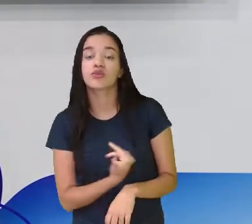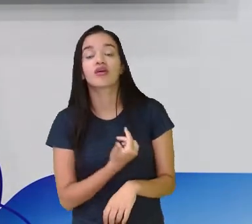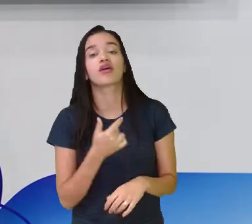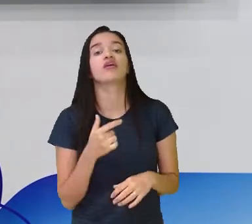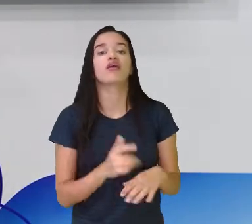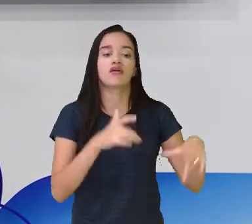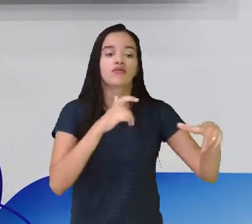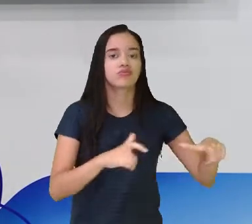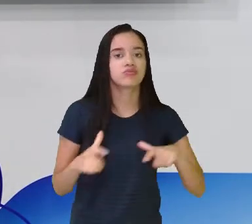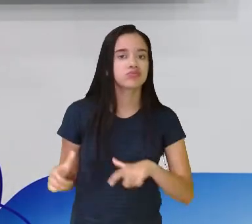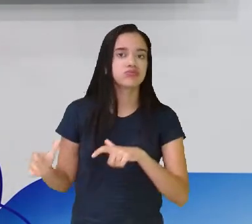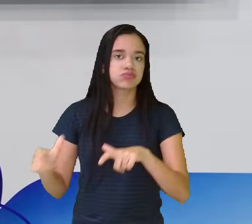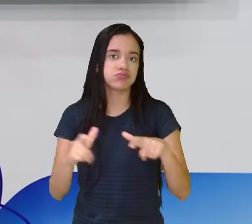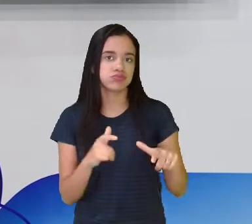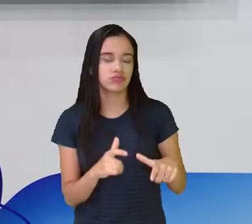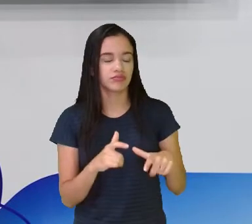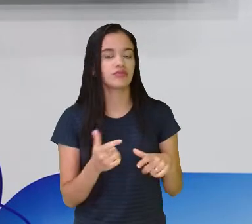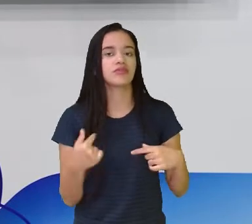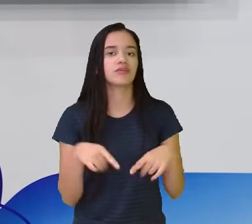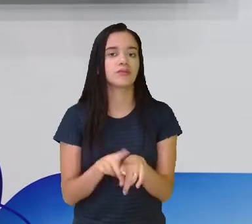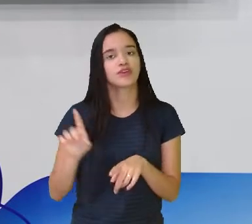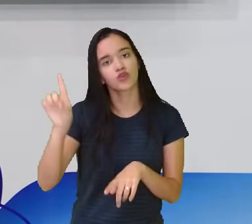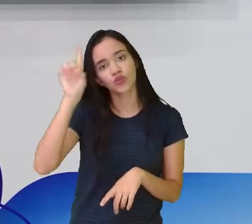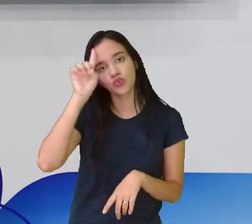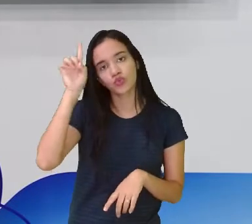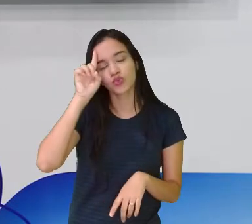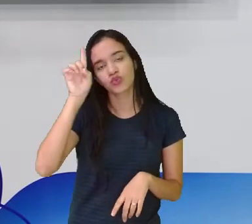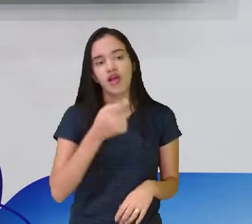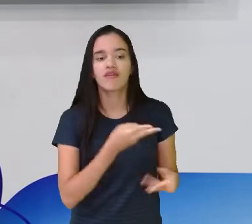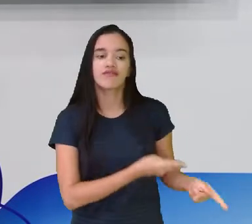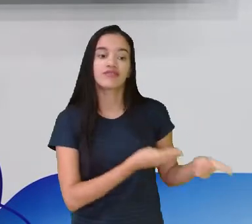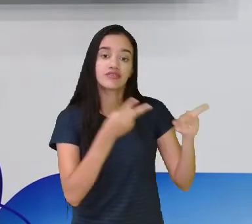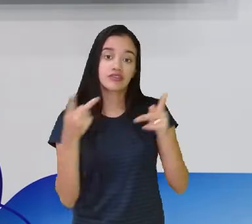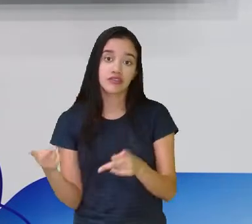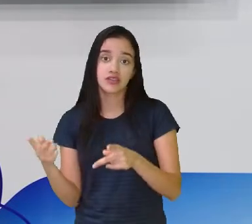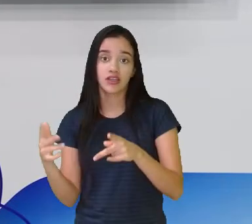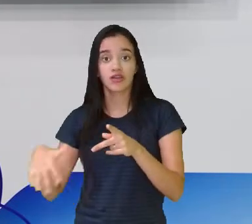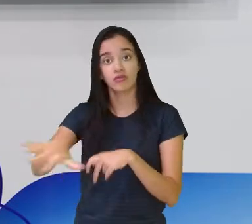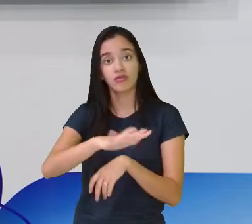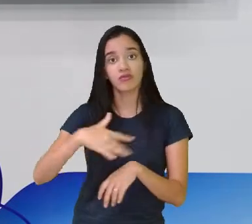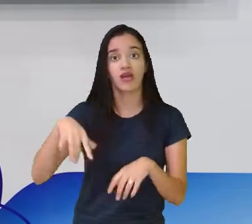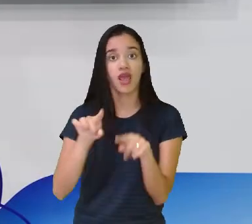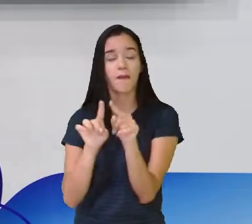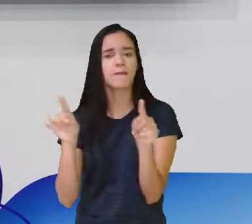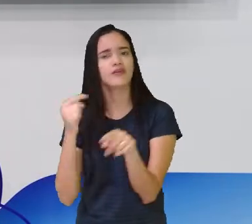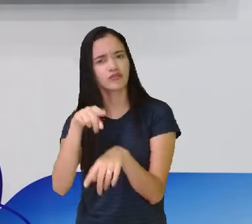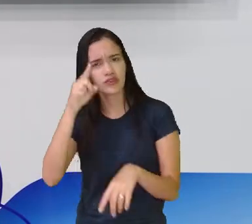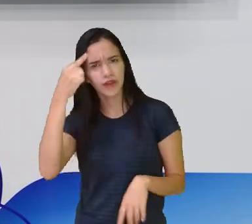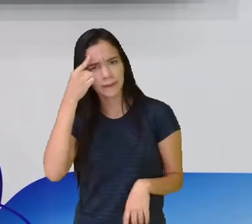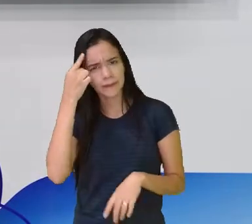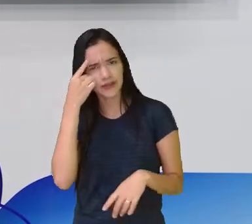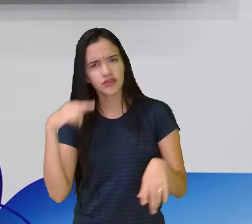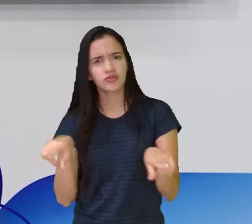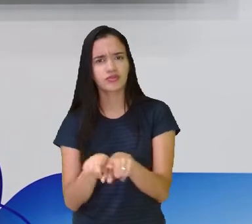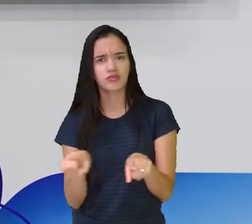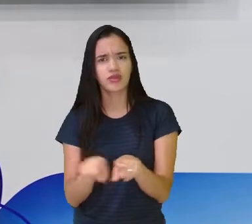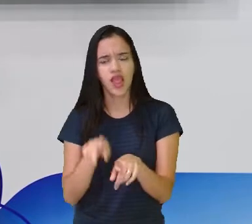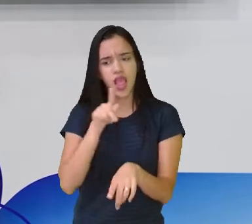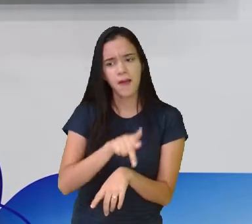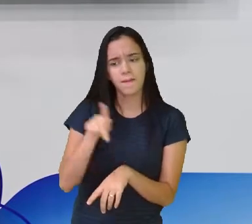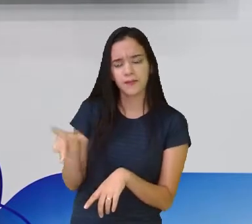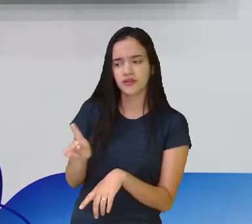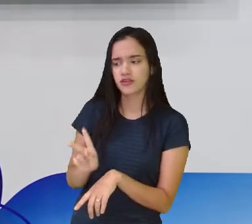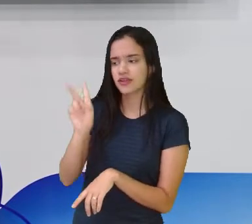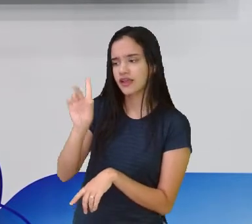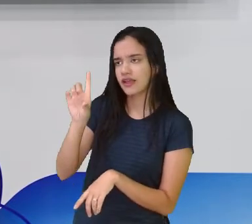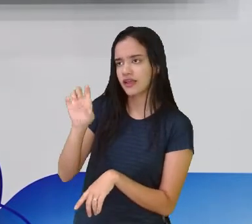vários espaços, às vezes a gente sai um pouquinho da nossa rotina, vai visitar alguns espaços, mas vocês pensam nisso também? Será que a professora